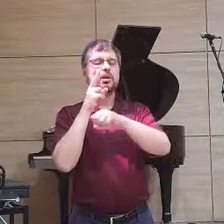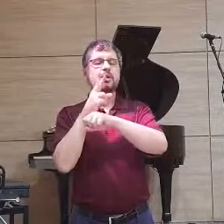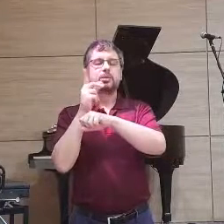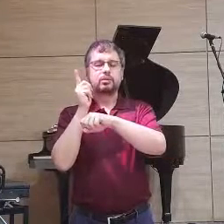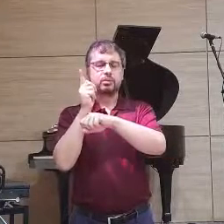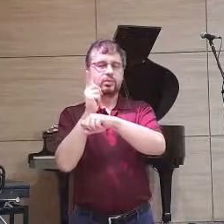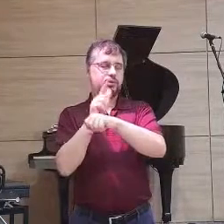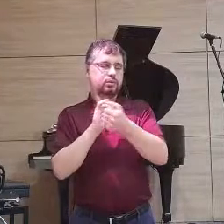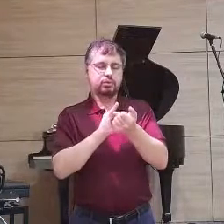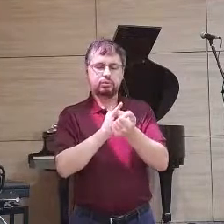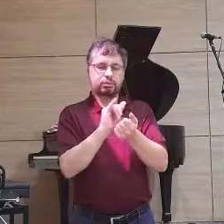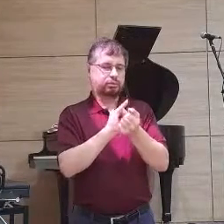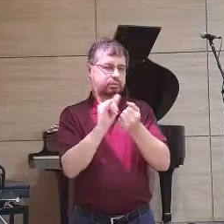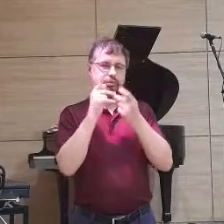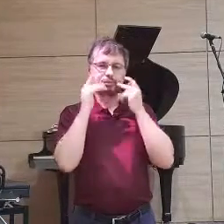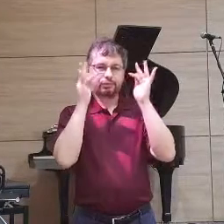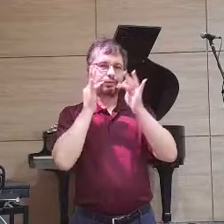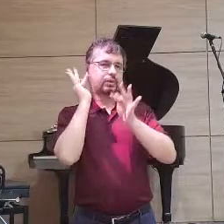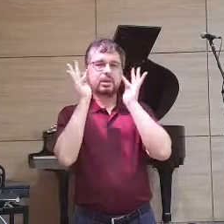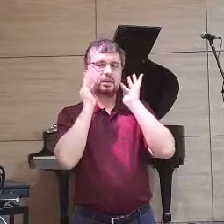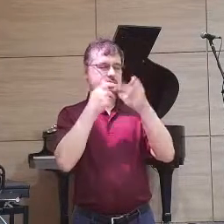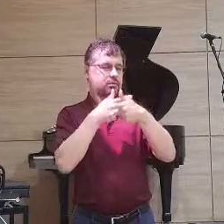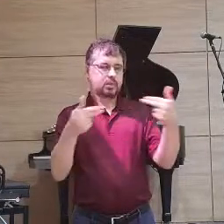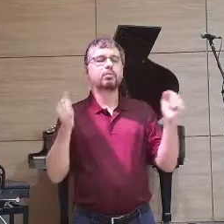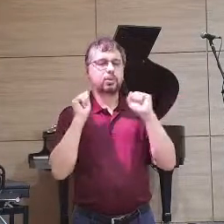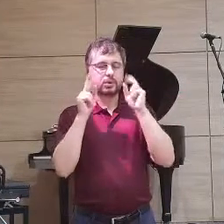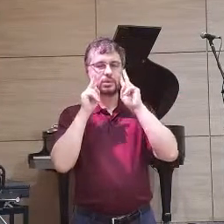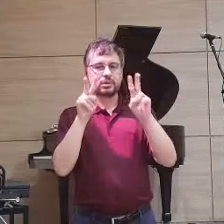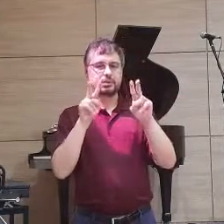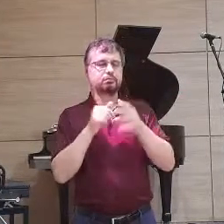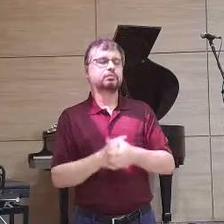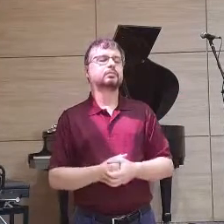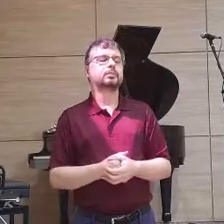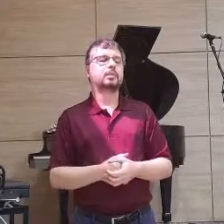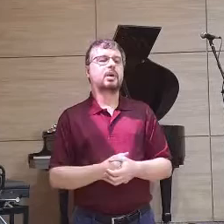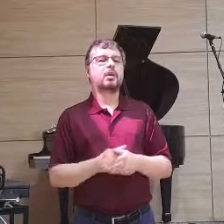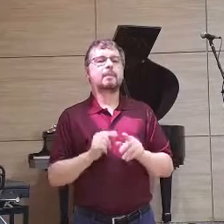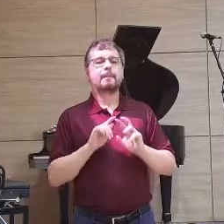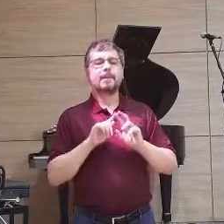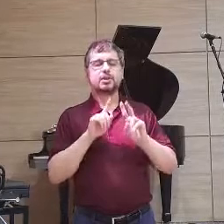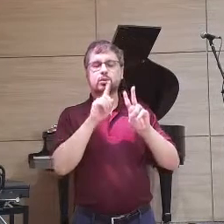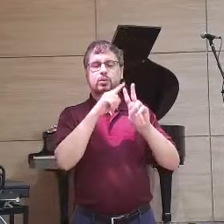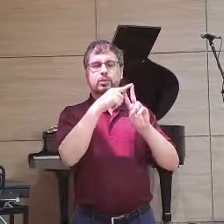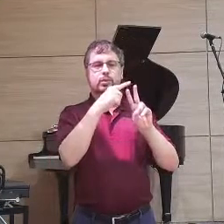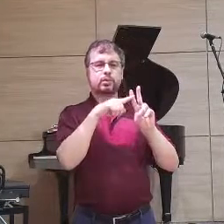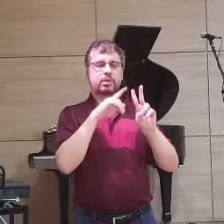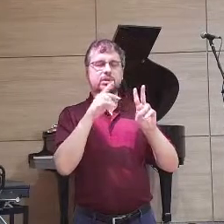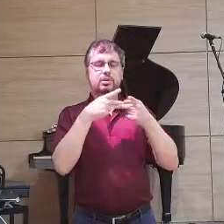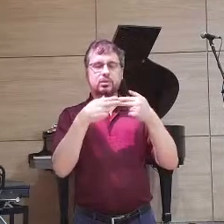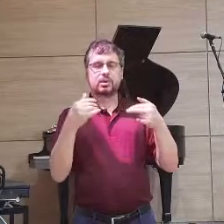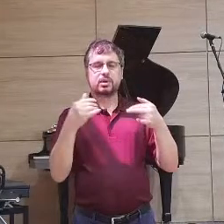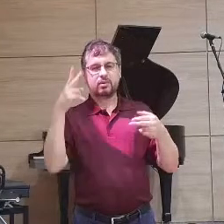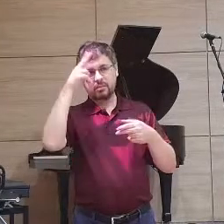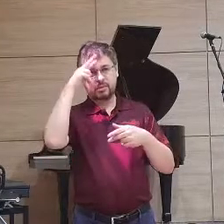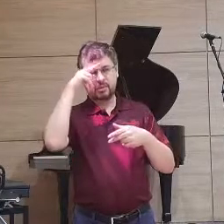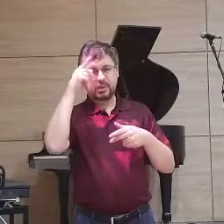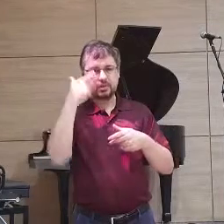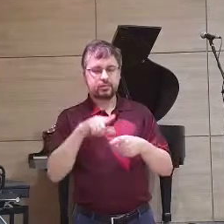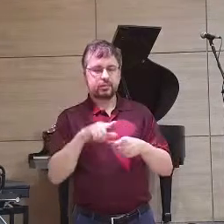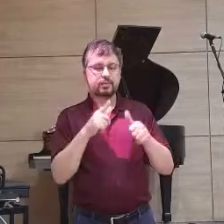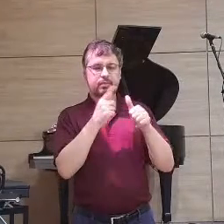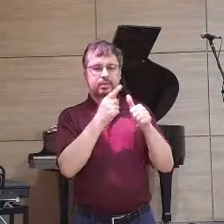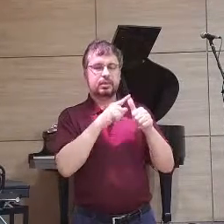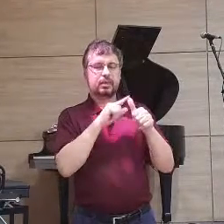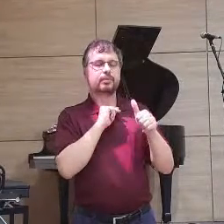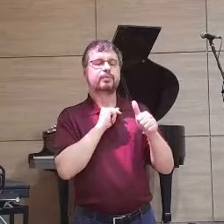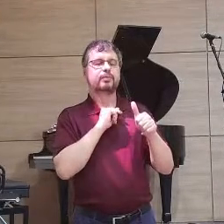nos canais digitais você pode capturar e buscar esses conteúdos Mas duas informações eu quero recobrar a primeira delas é que nós precisamos ter